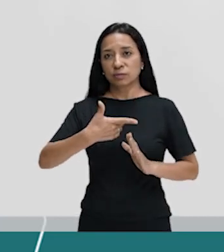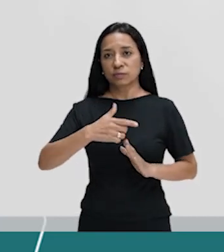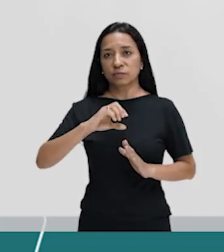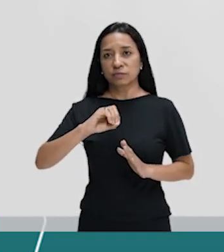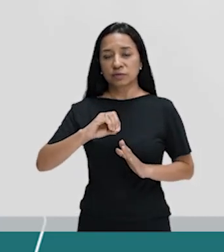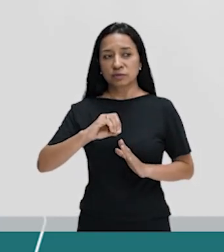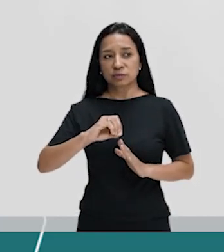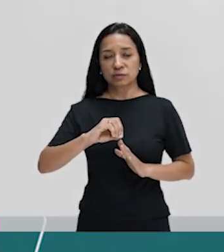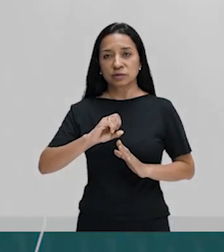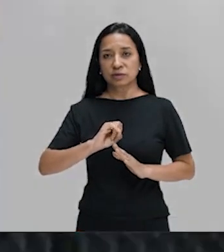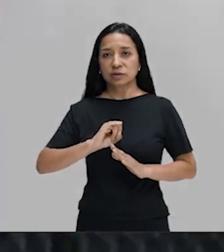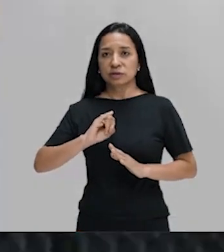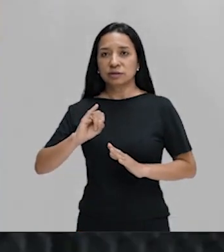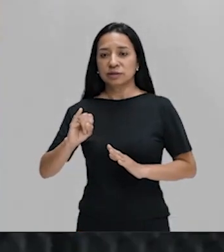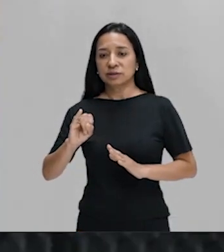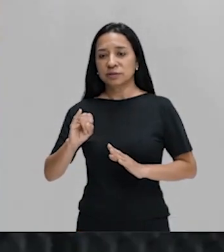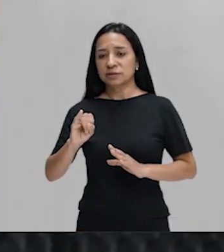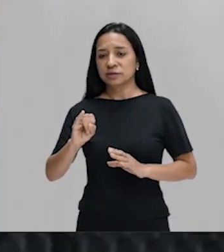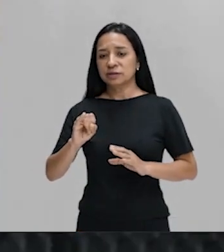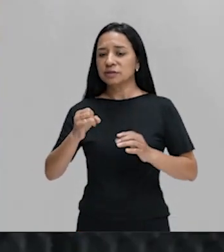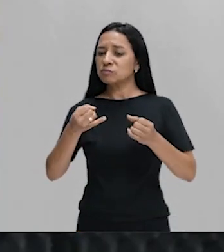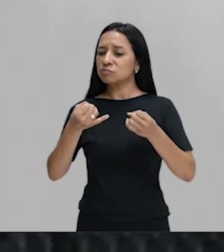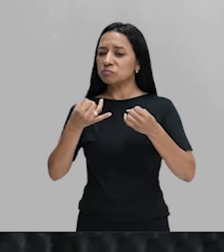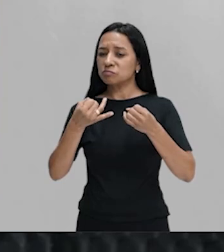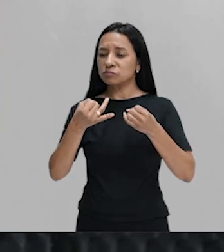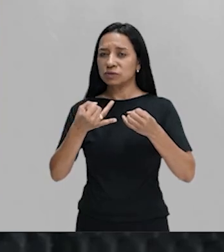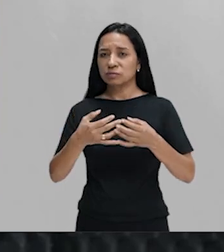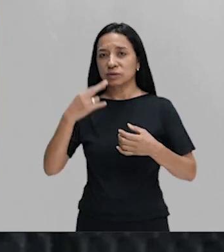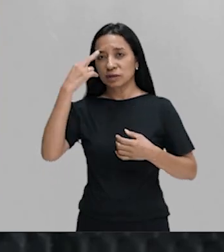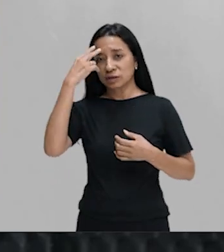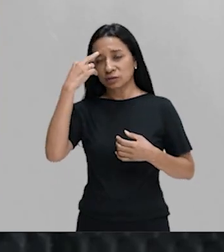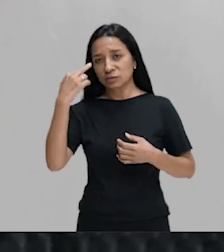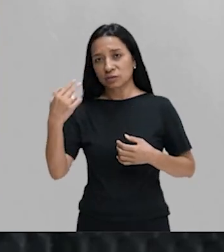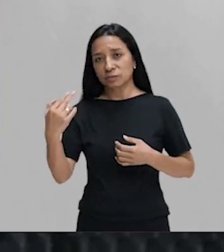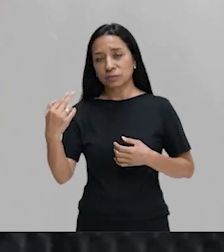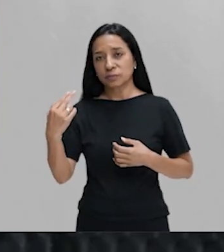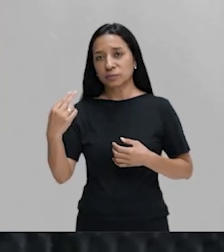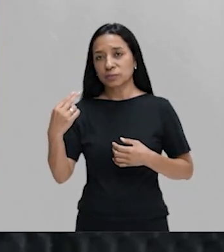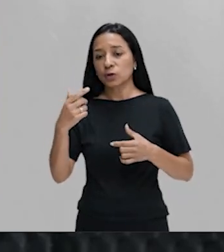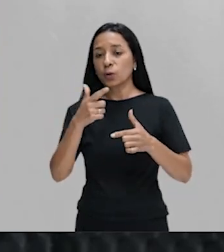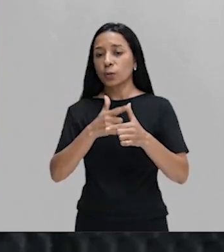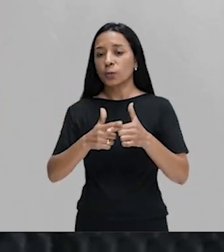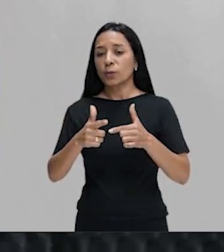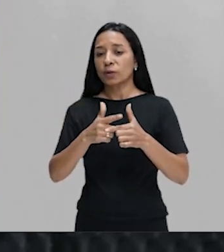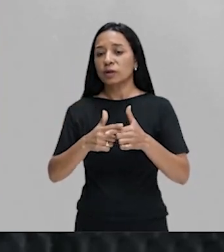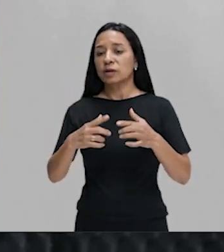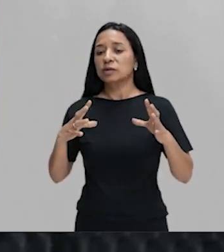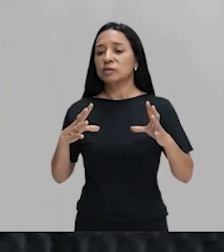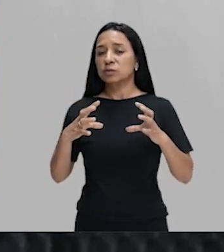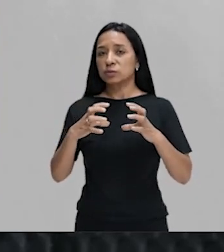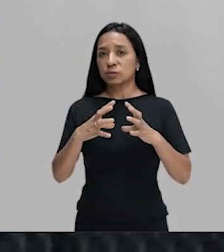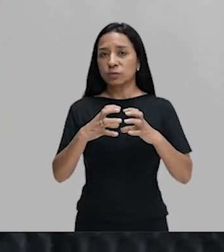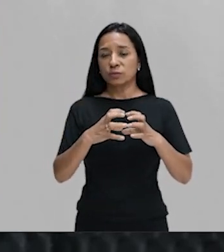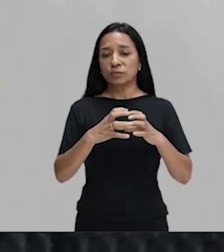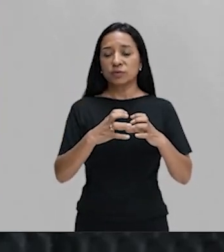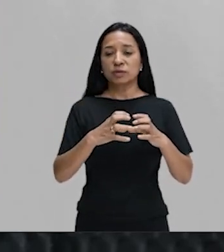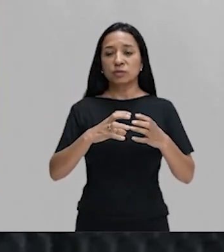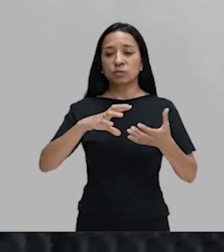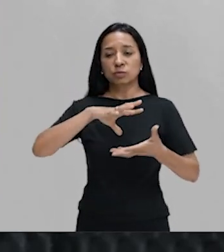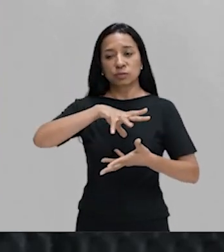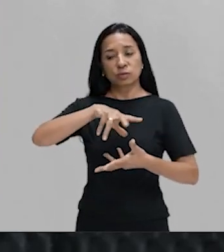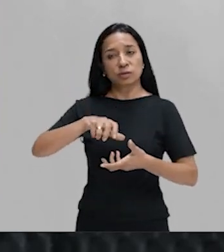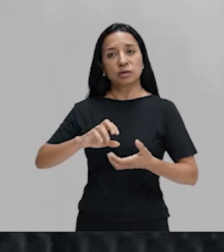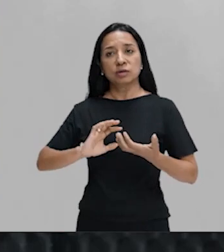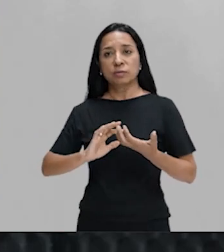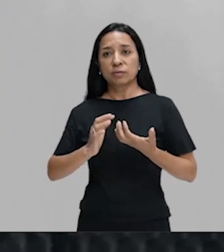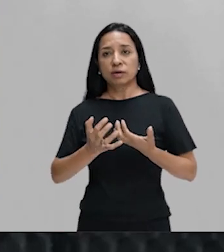formos analisar historicamente, essa crise de conflitos e guerras no Oriente Médio, na verdade,